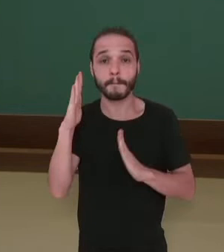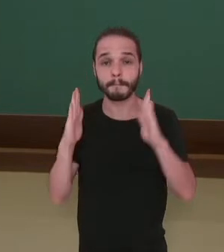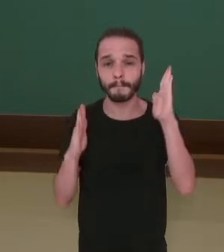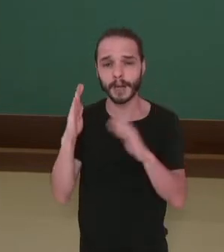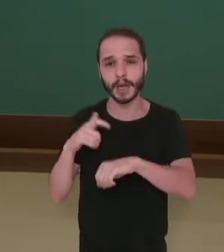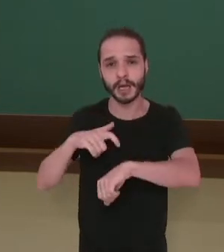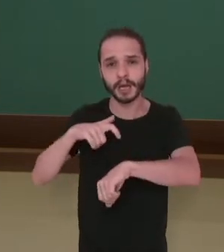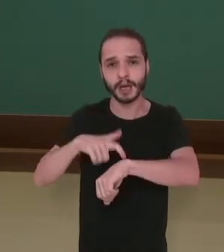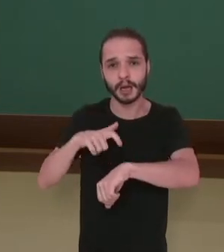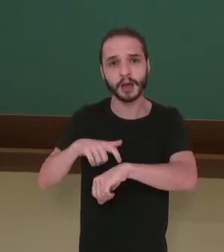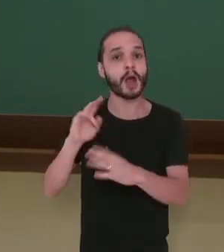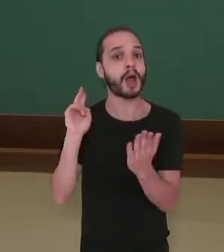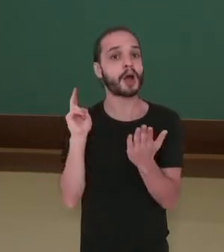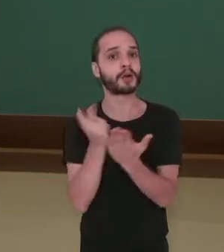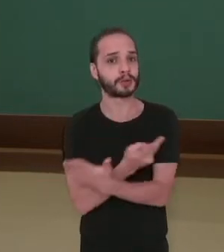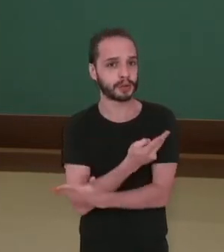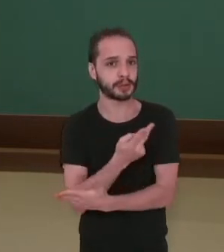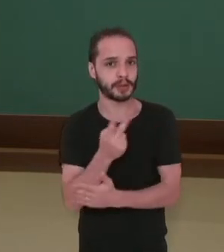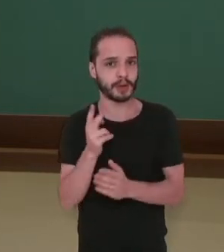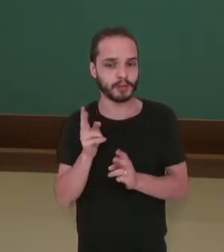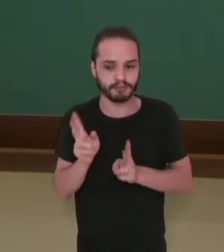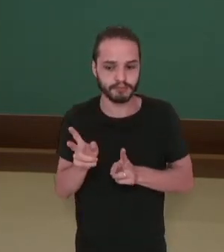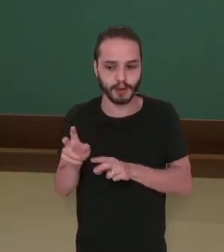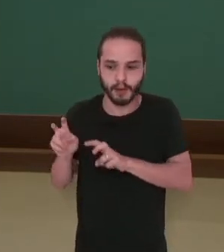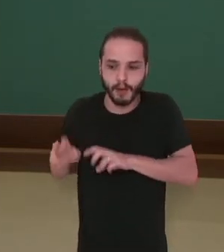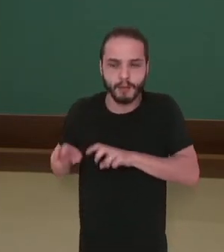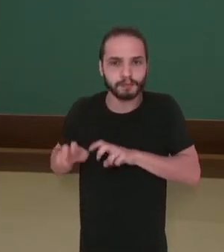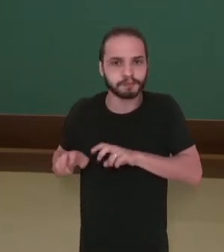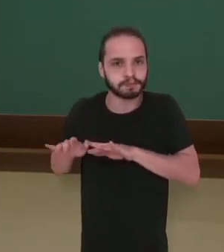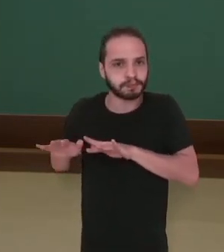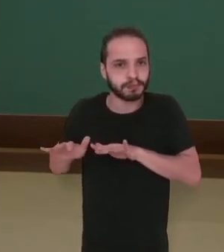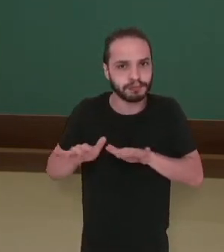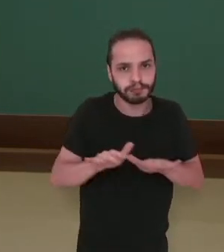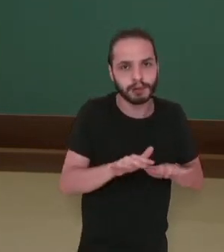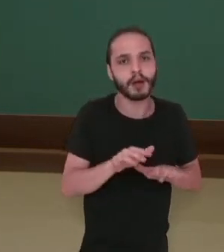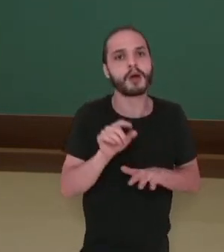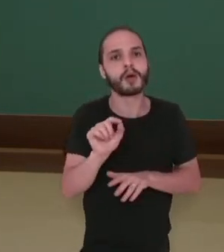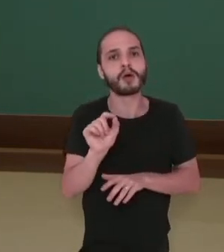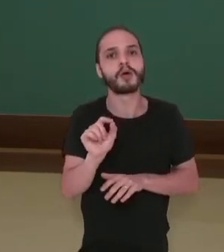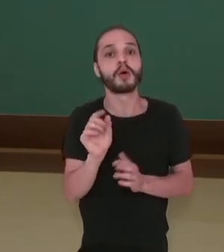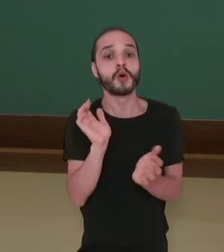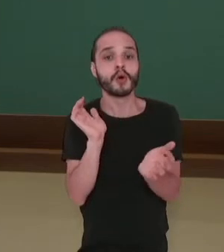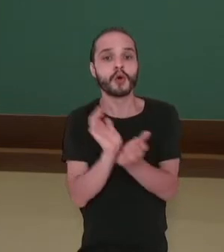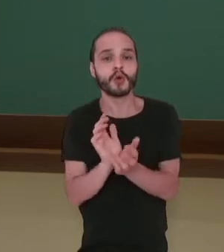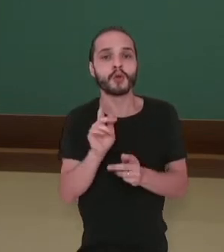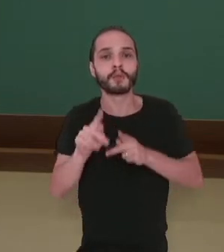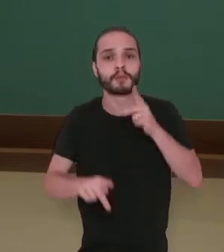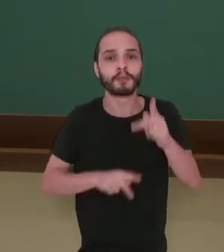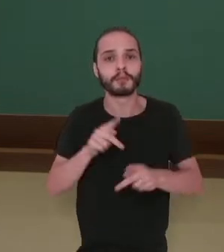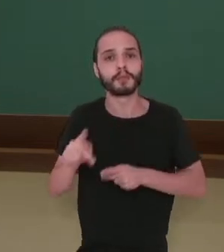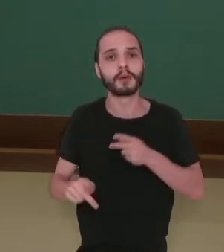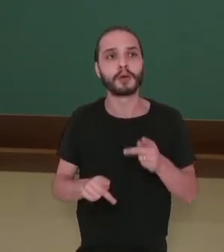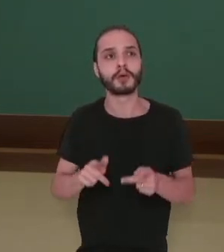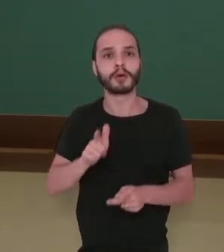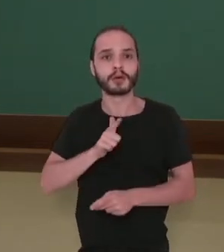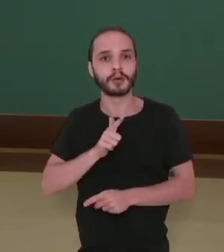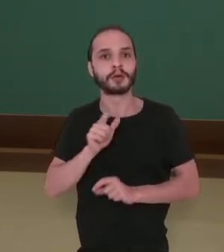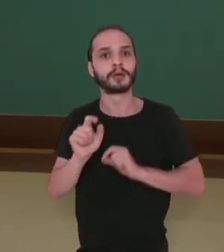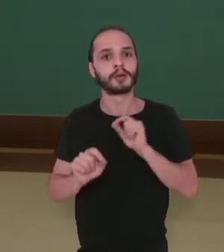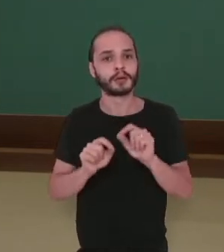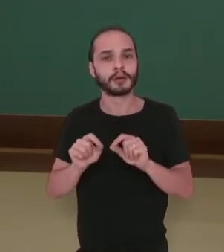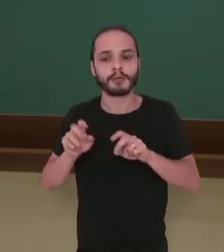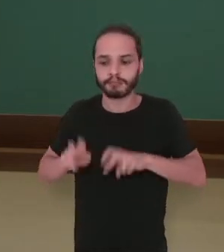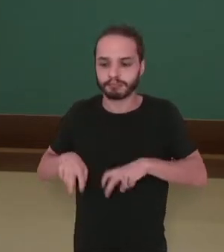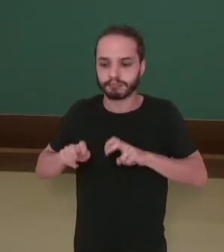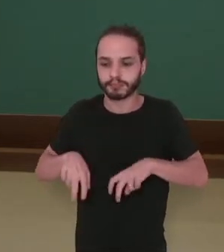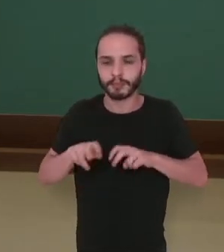acreditavam ter acontecido a travessia, ou essas pessoas, esses agrupamentos, teriam atravessado a pé enxuto, porque era a era do